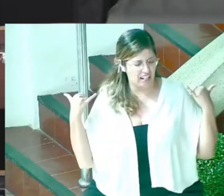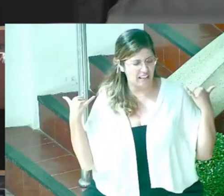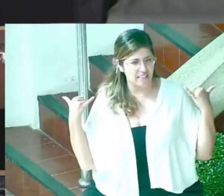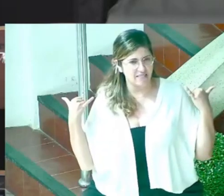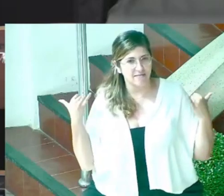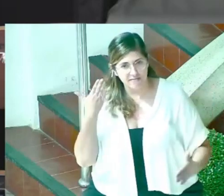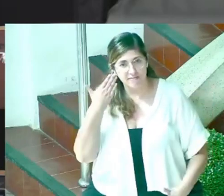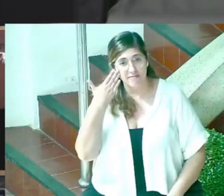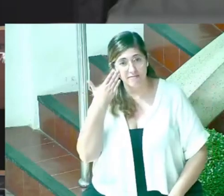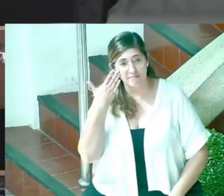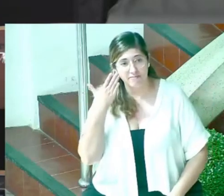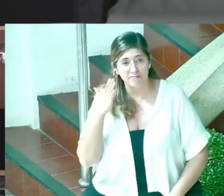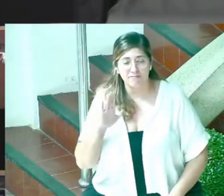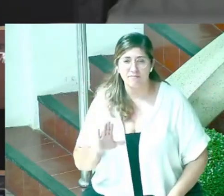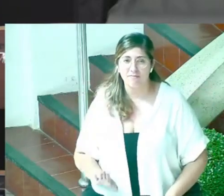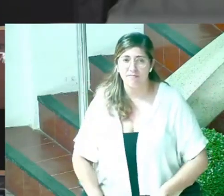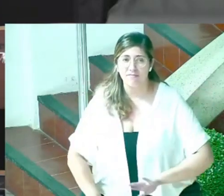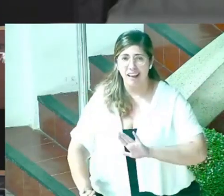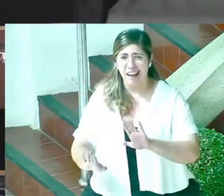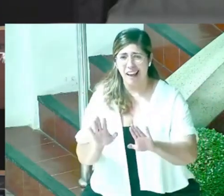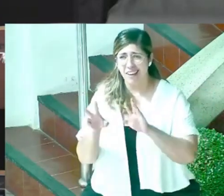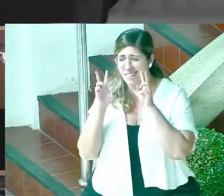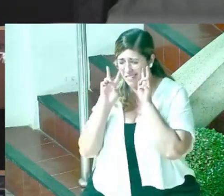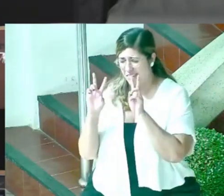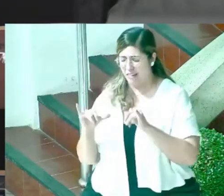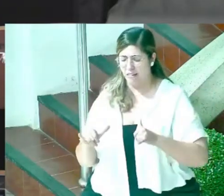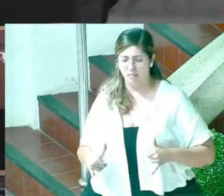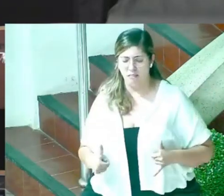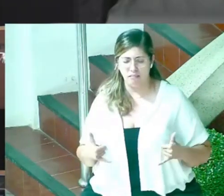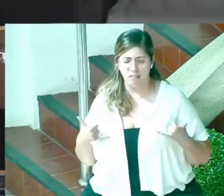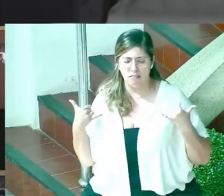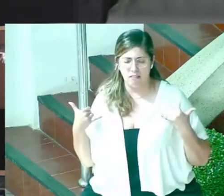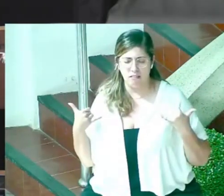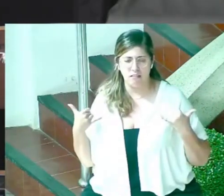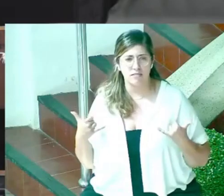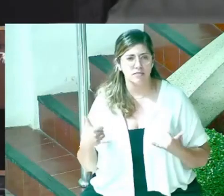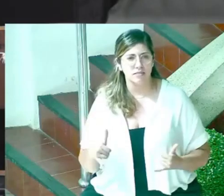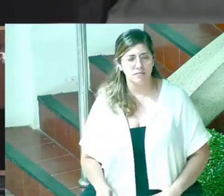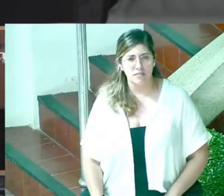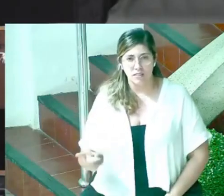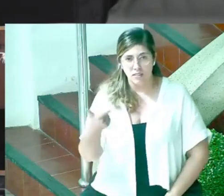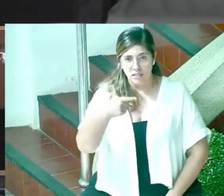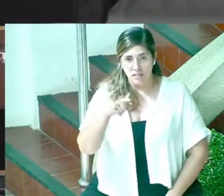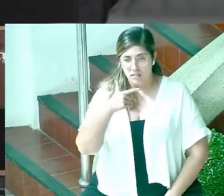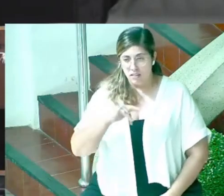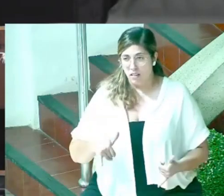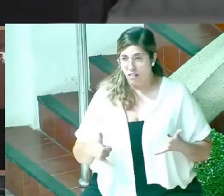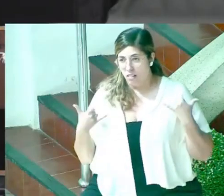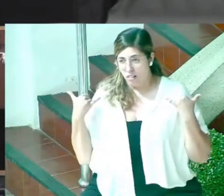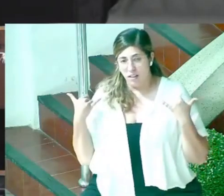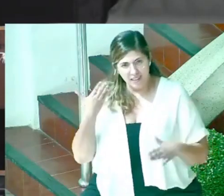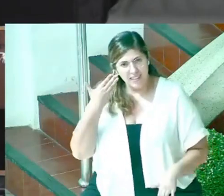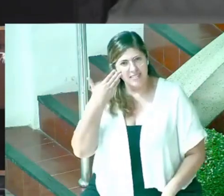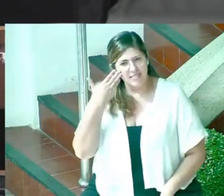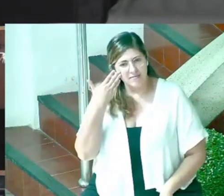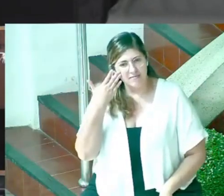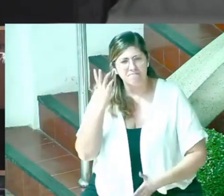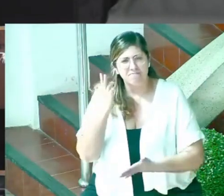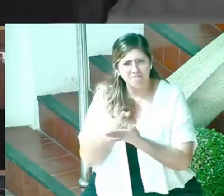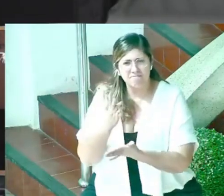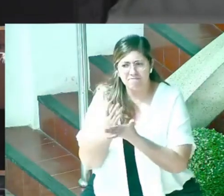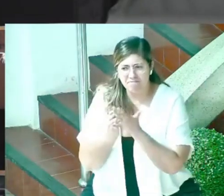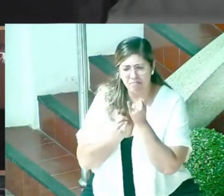Você vai conviver talvez com esta calúnia de forma injusta pelo resto da vida. Talvez pessoas vão